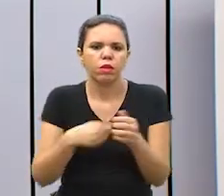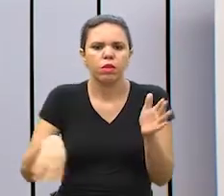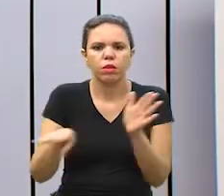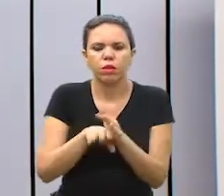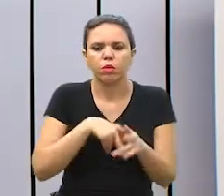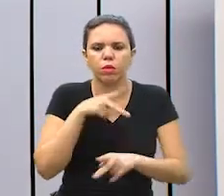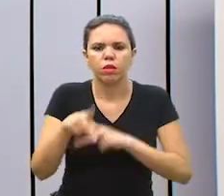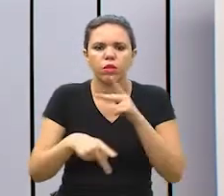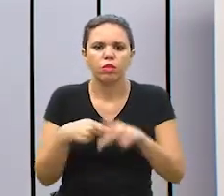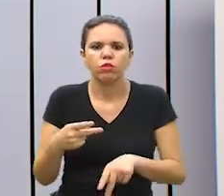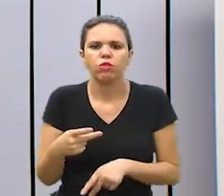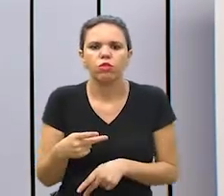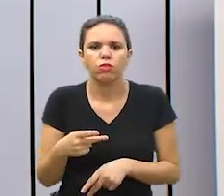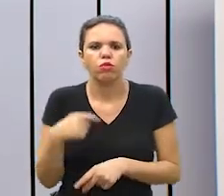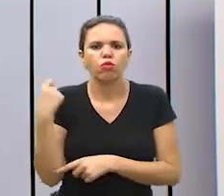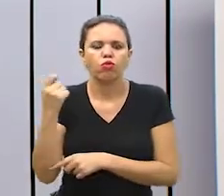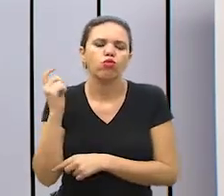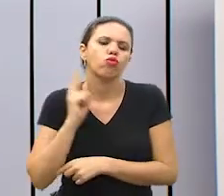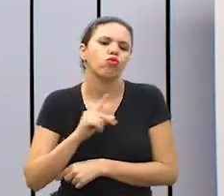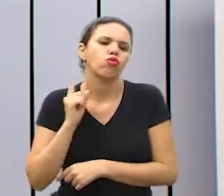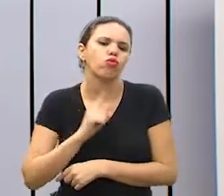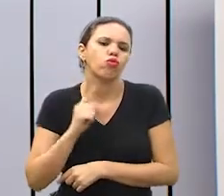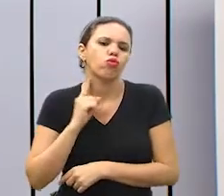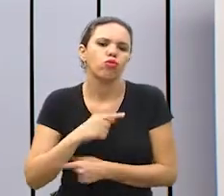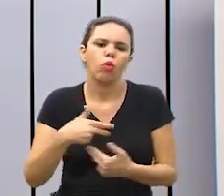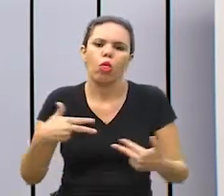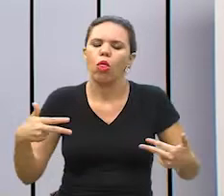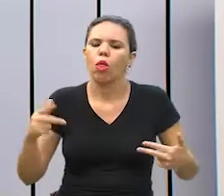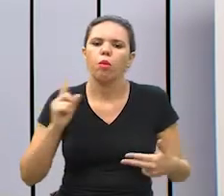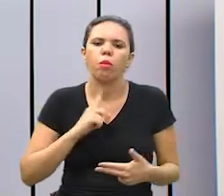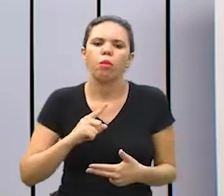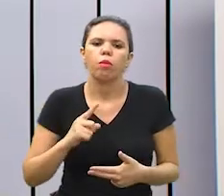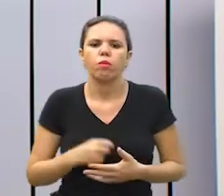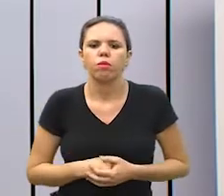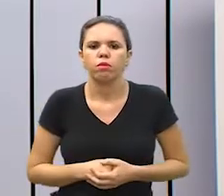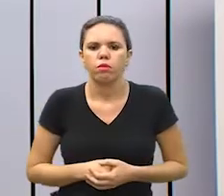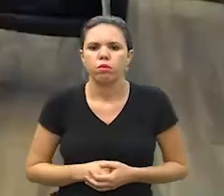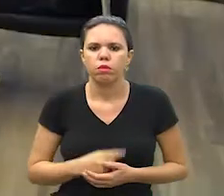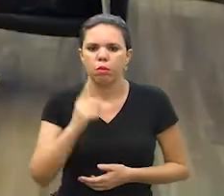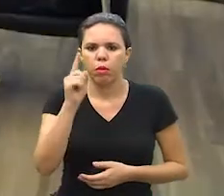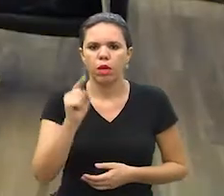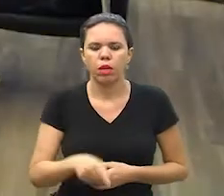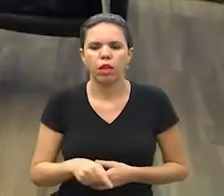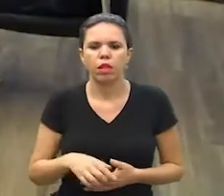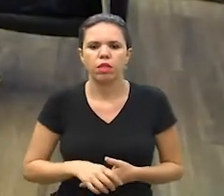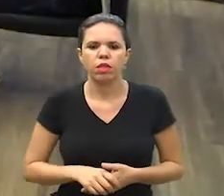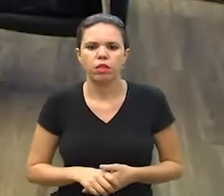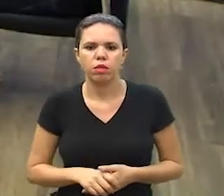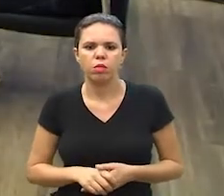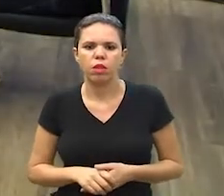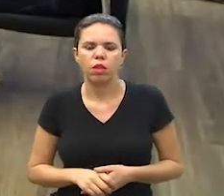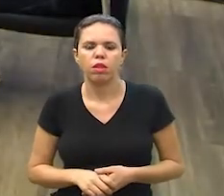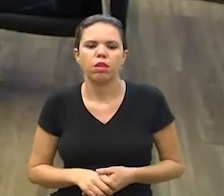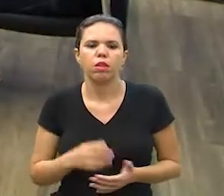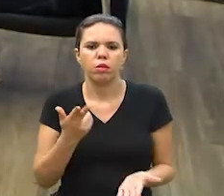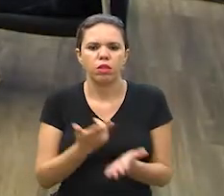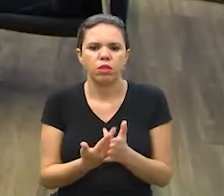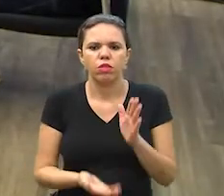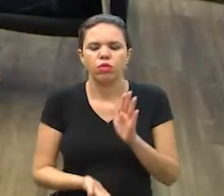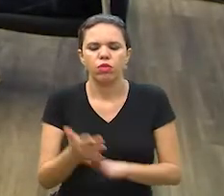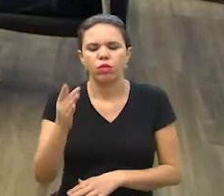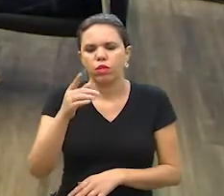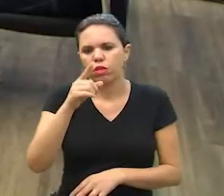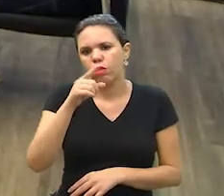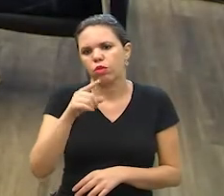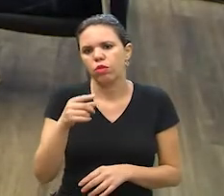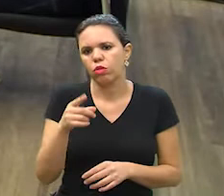recebia pacientes do sul de Minas, norte de Minas. O 1000º paciente que teve alta do Veracruz, a gente mostrou no Câmara Total de